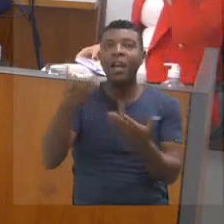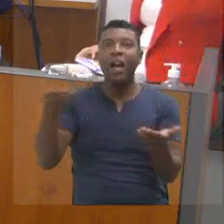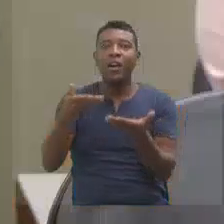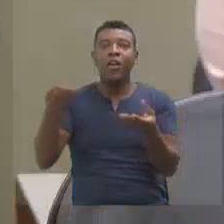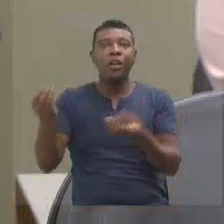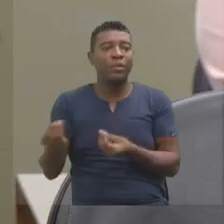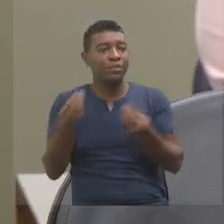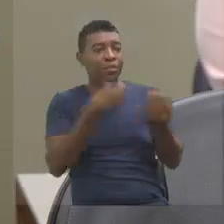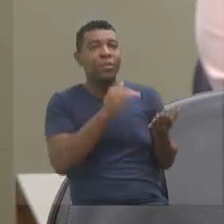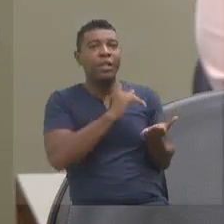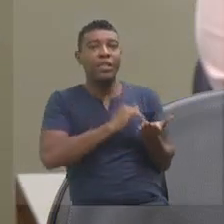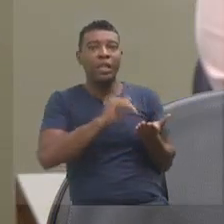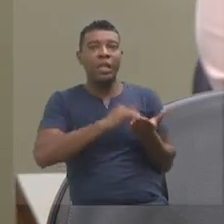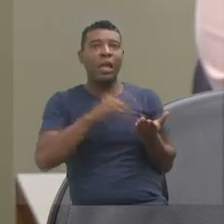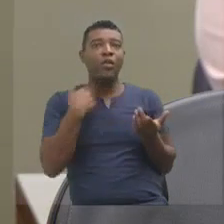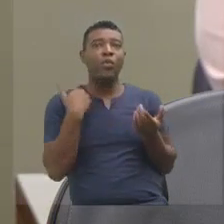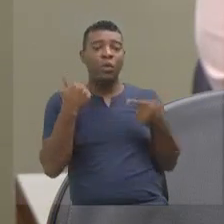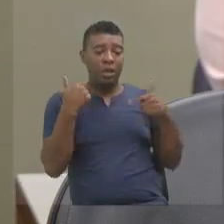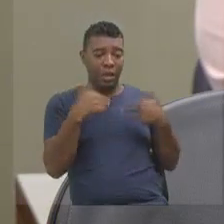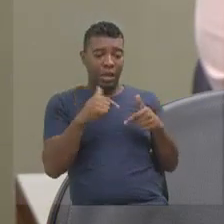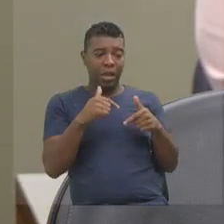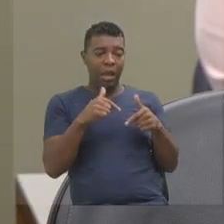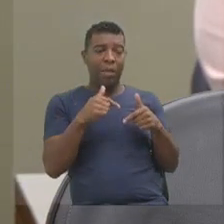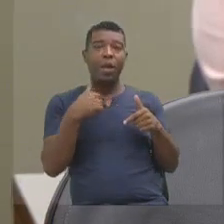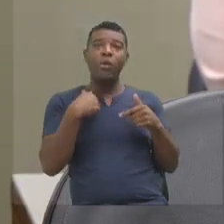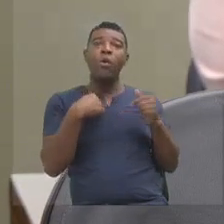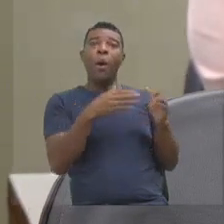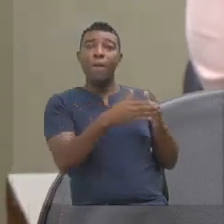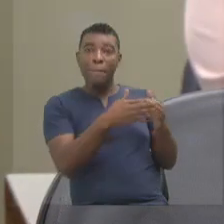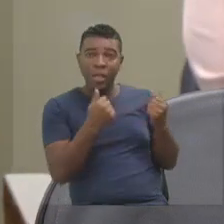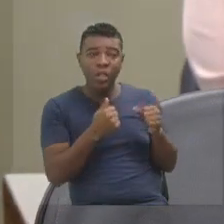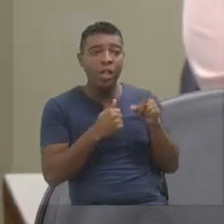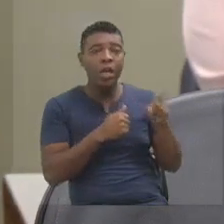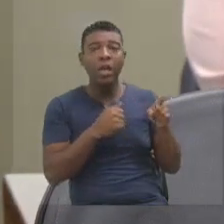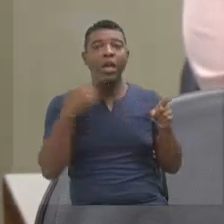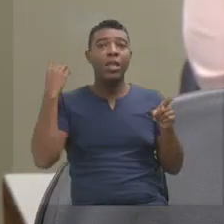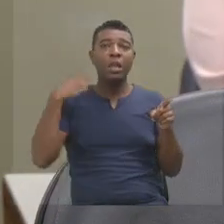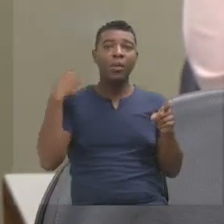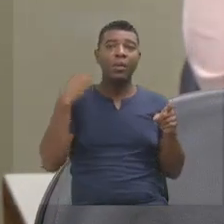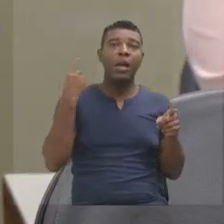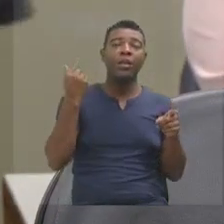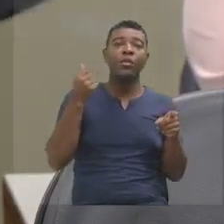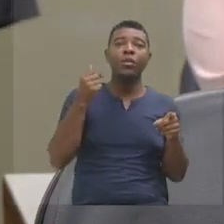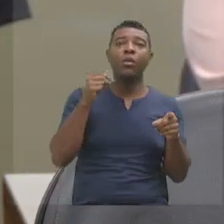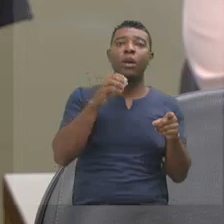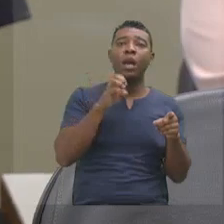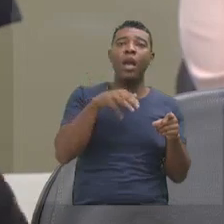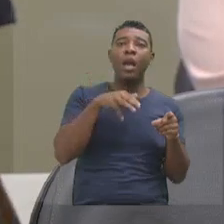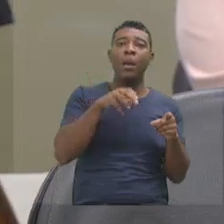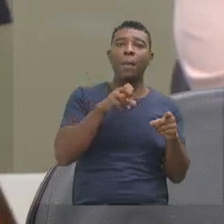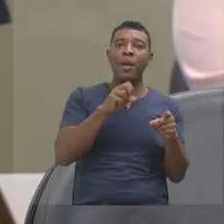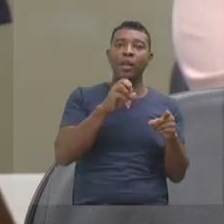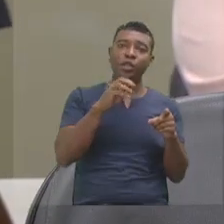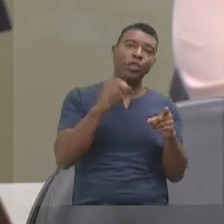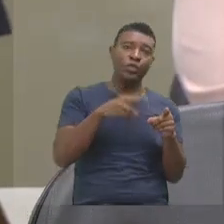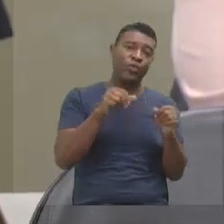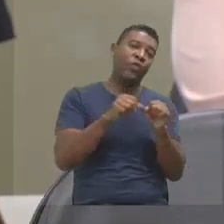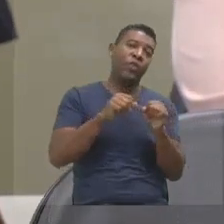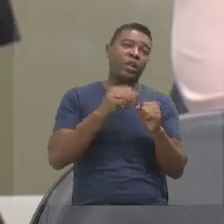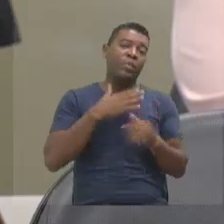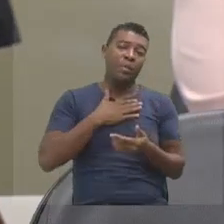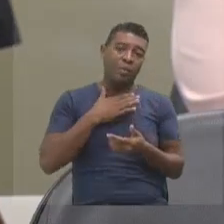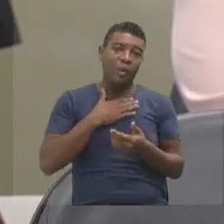um trabalho que eu pedi e o deputado n fez para mim de uma coisa que algum tempo atrás